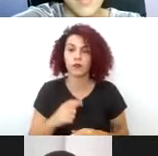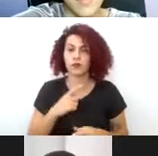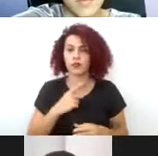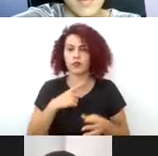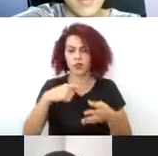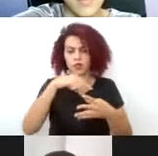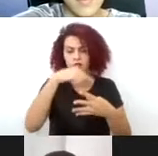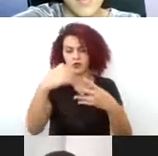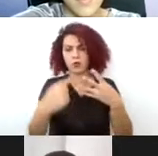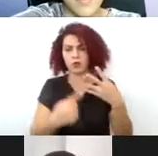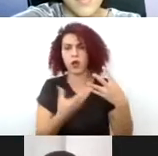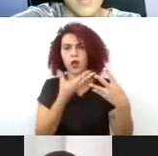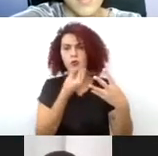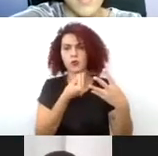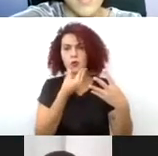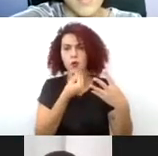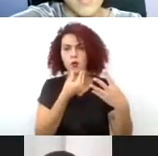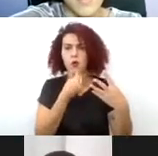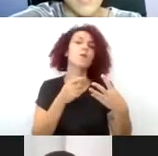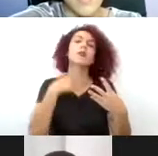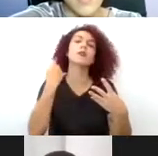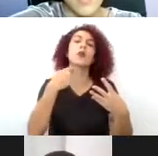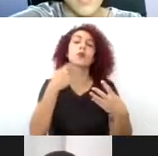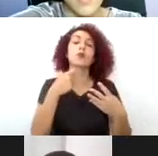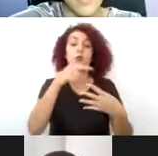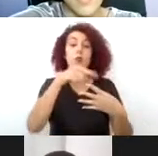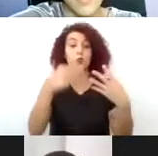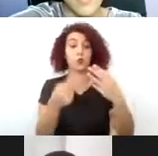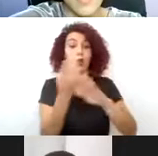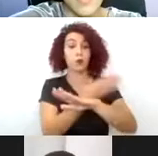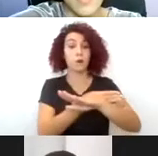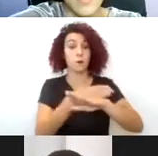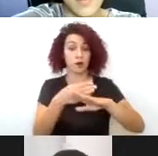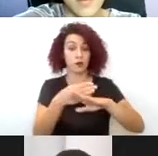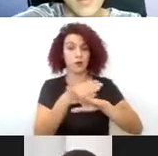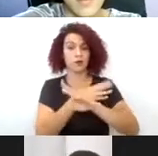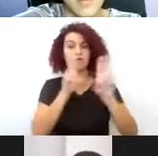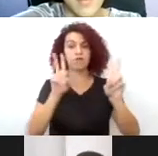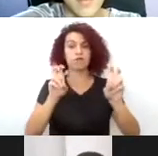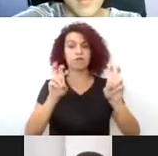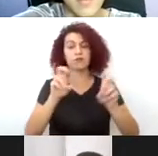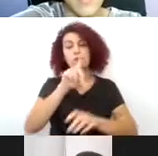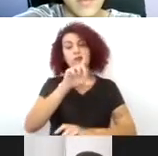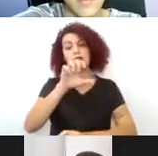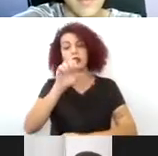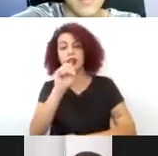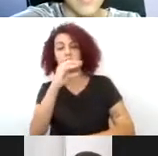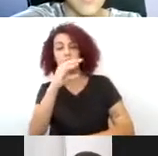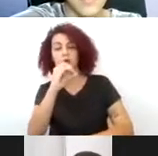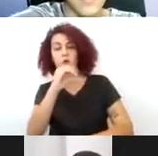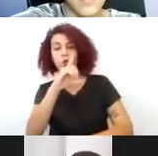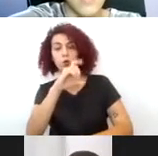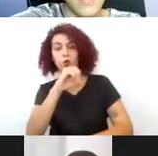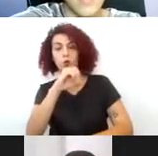os quatro homens brancos e começa a falar de 10 Colonial tá